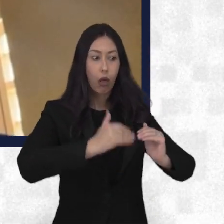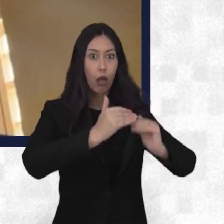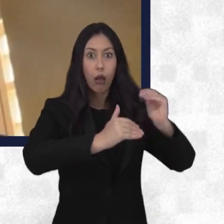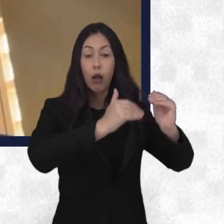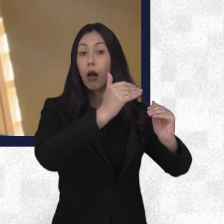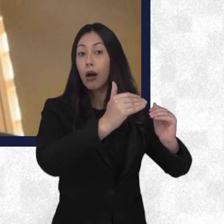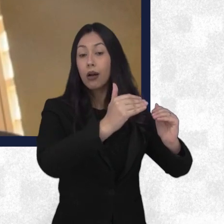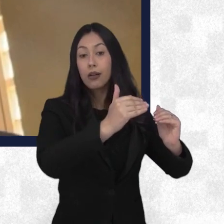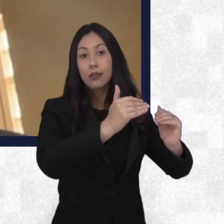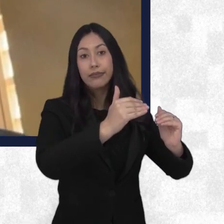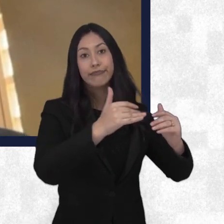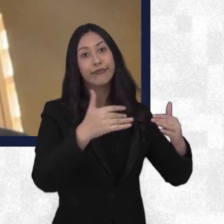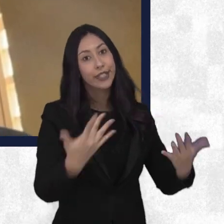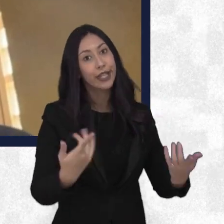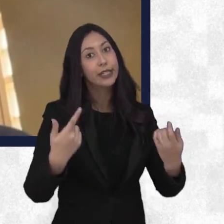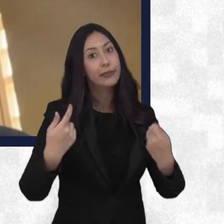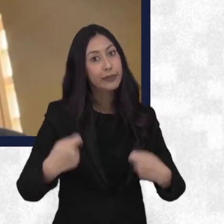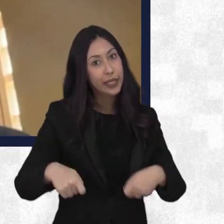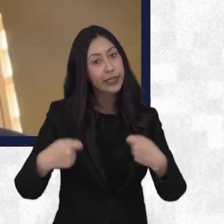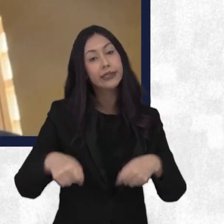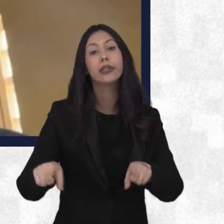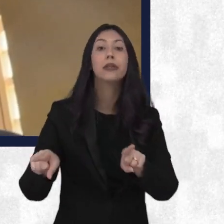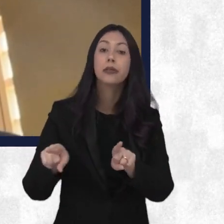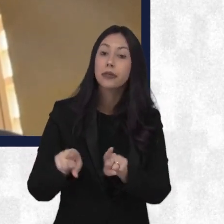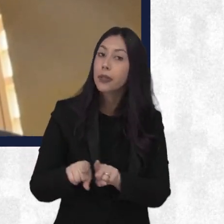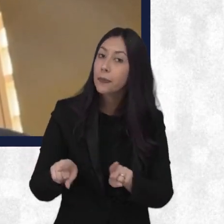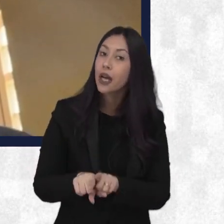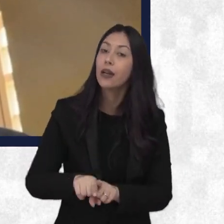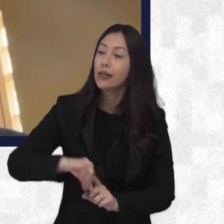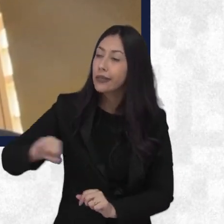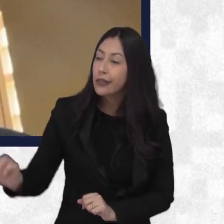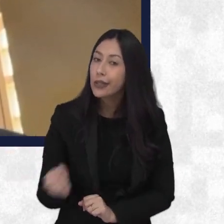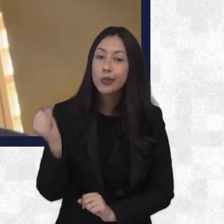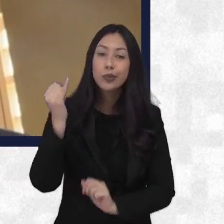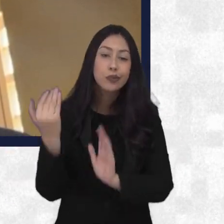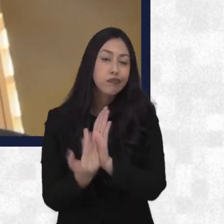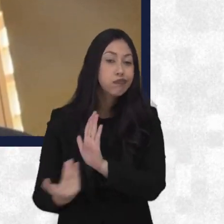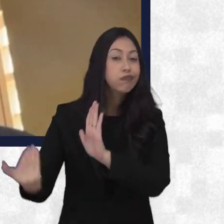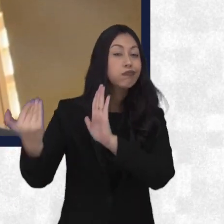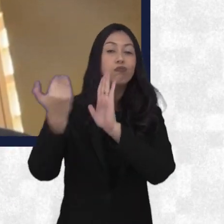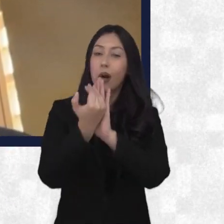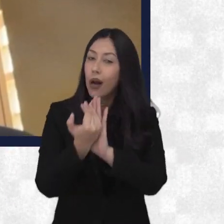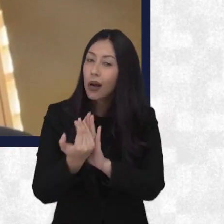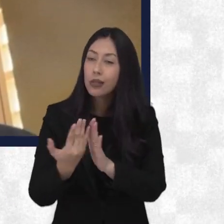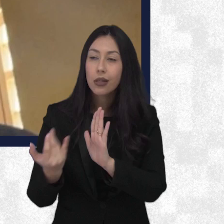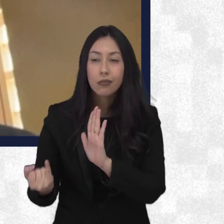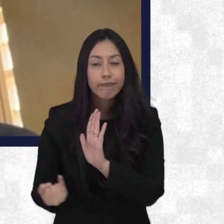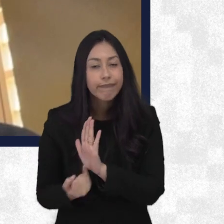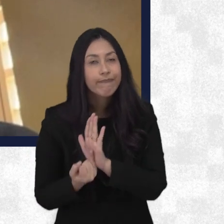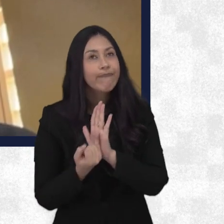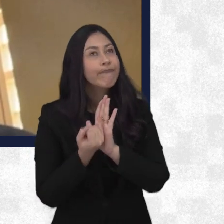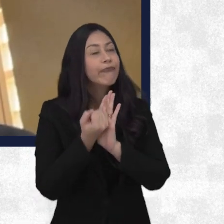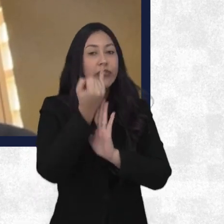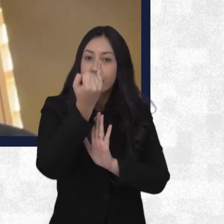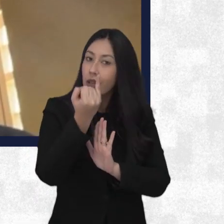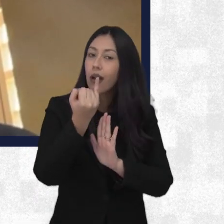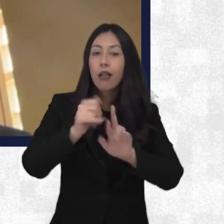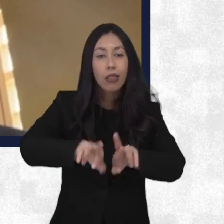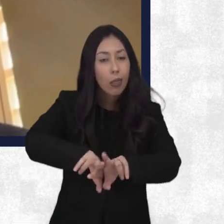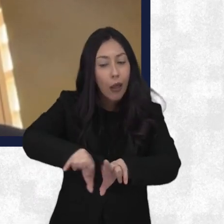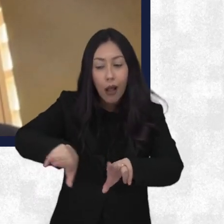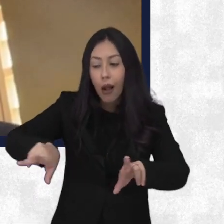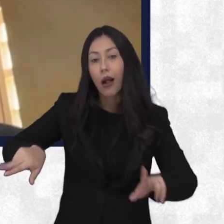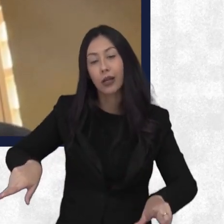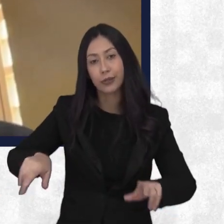déficit. Aumenta o déficit, estamos de novo no círculo vicioso de tem que aumentar os juros, que inibe a atividade econômica,